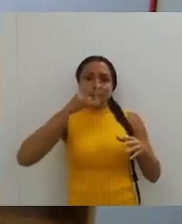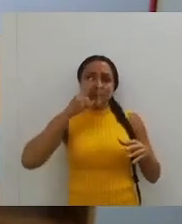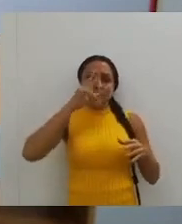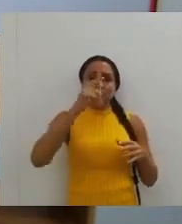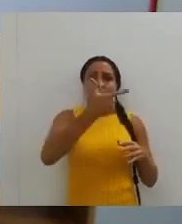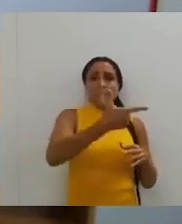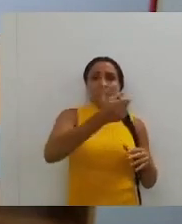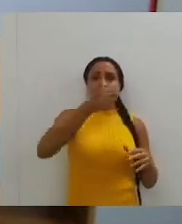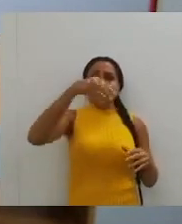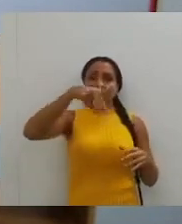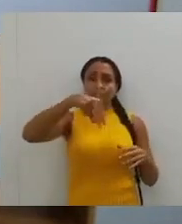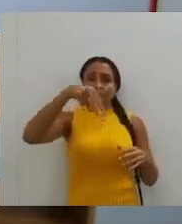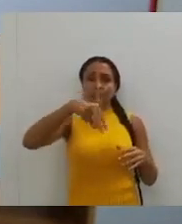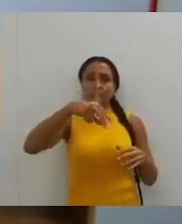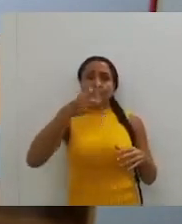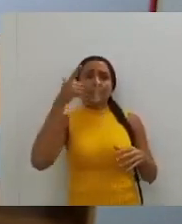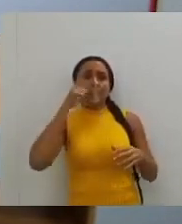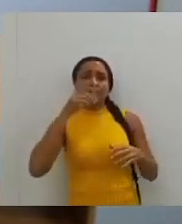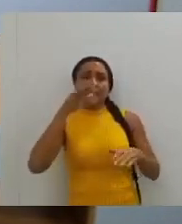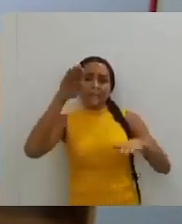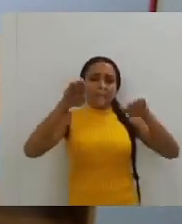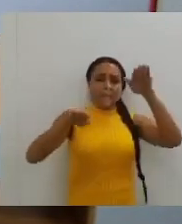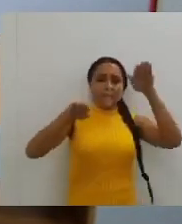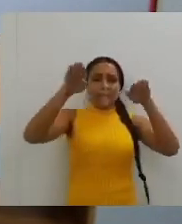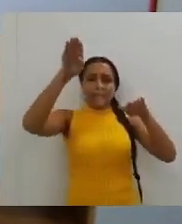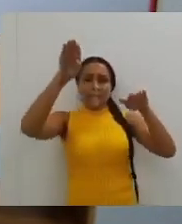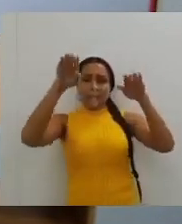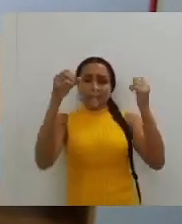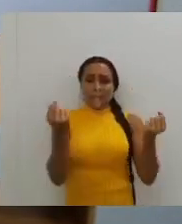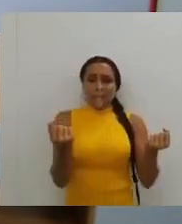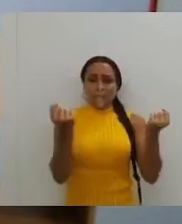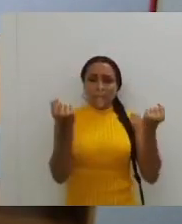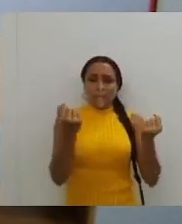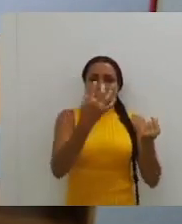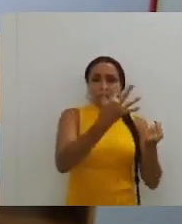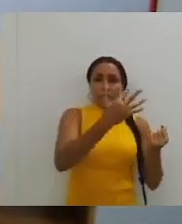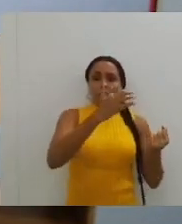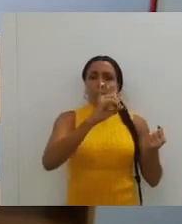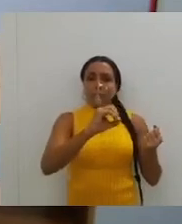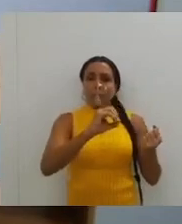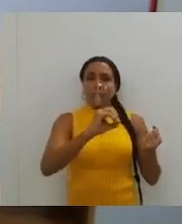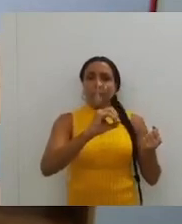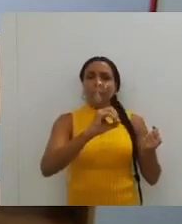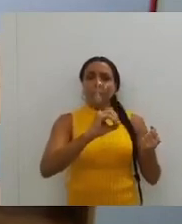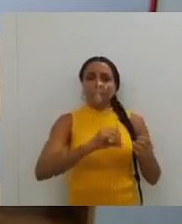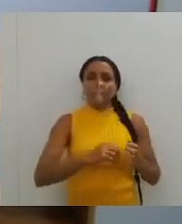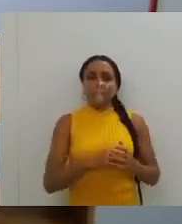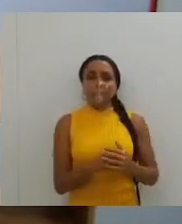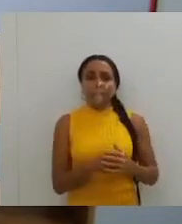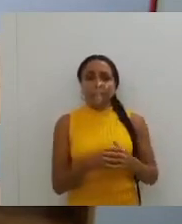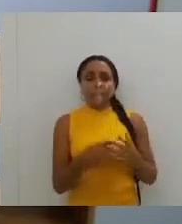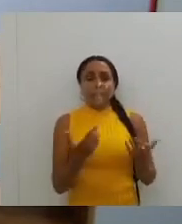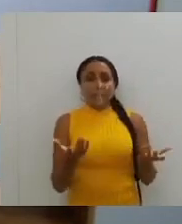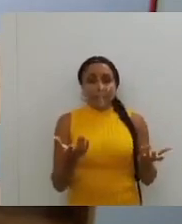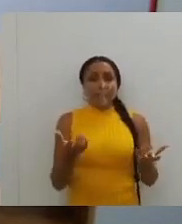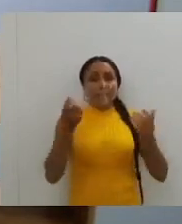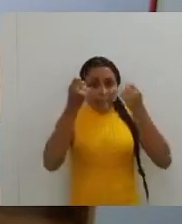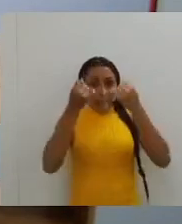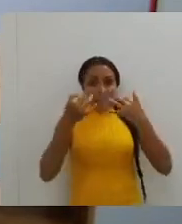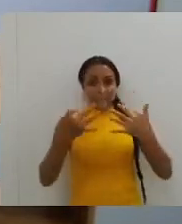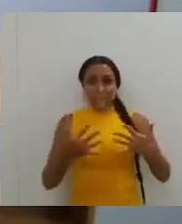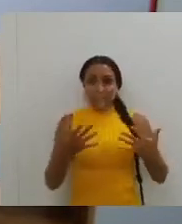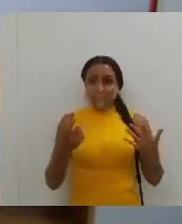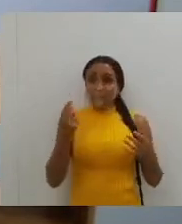20 newtons, consegue equilibrar um peso de 40 newtons. Preste atenção, fica ligado na